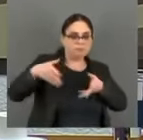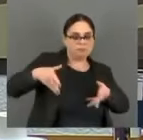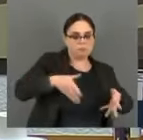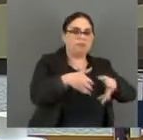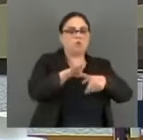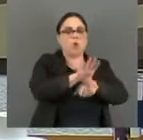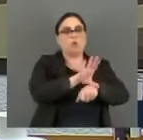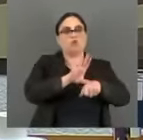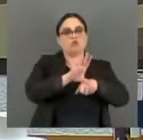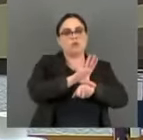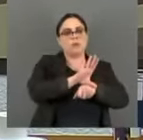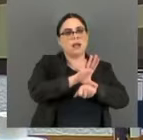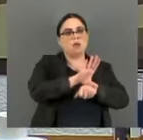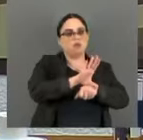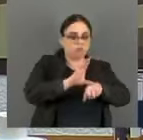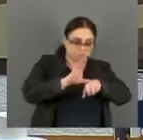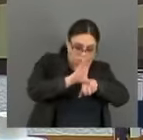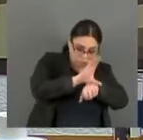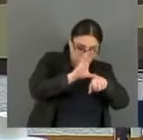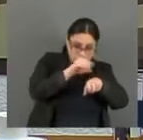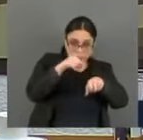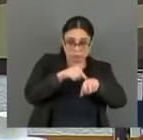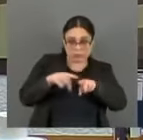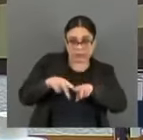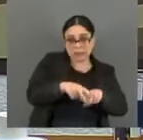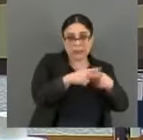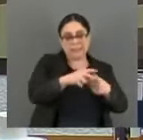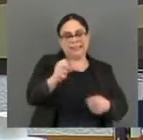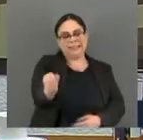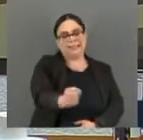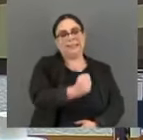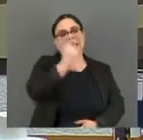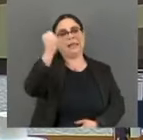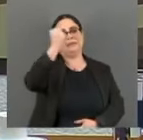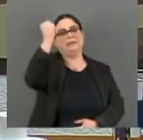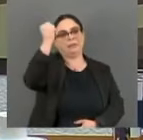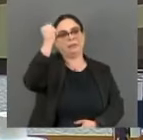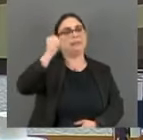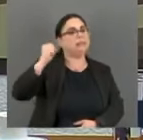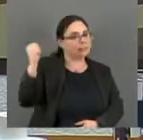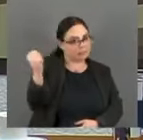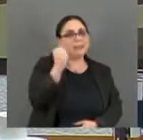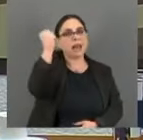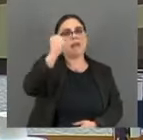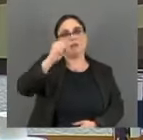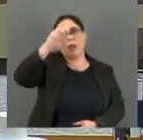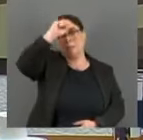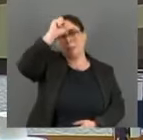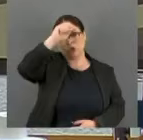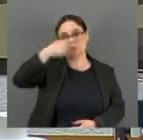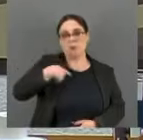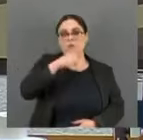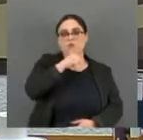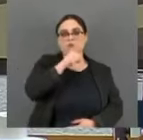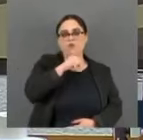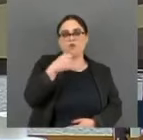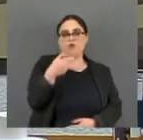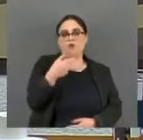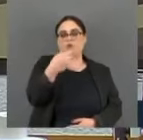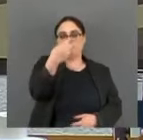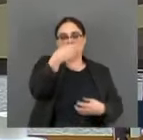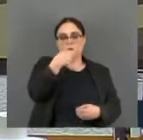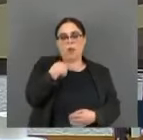Constituição e desvio da Constituição é gravíssimo é gravíssimo aprendi isso com o meu avô quando era